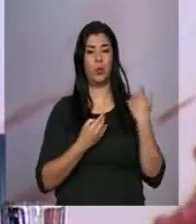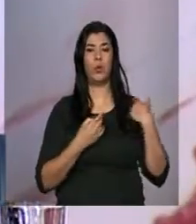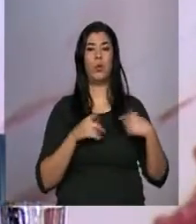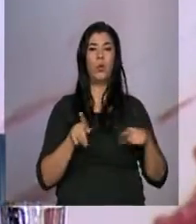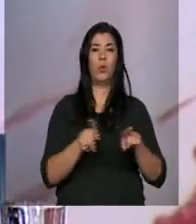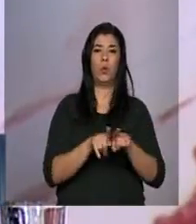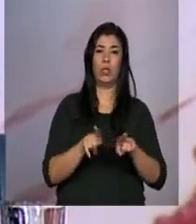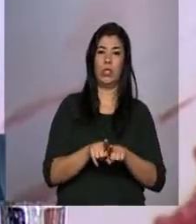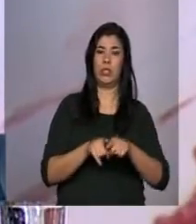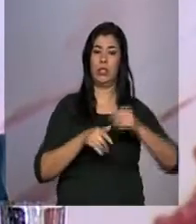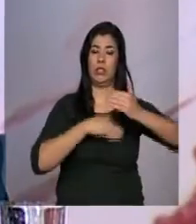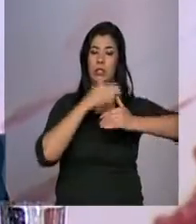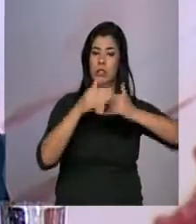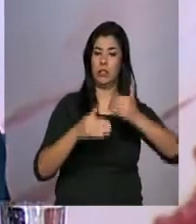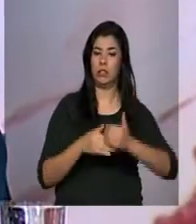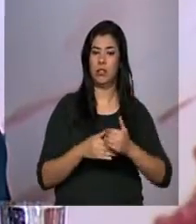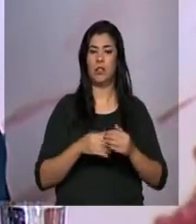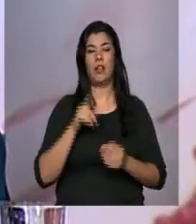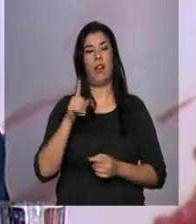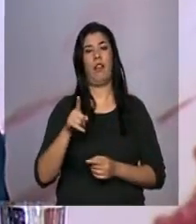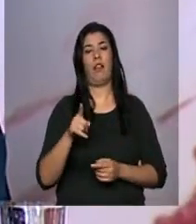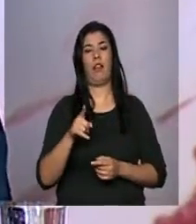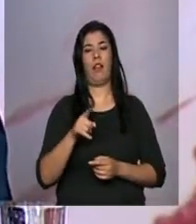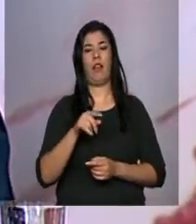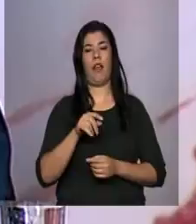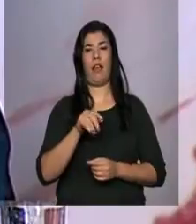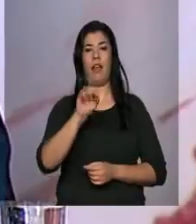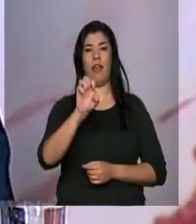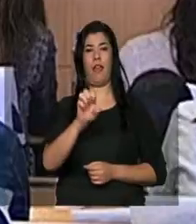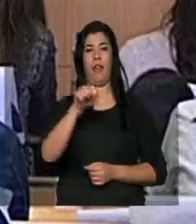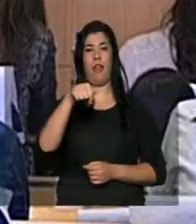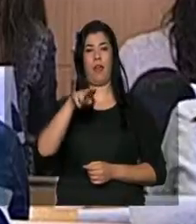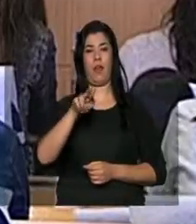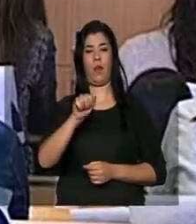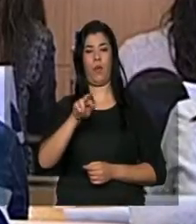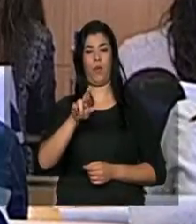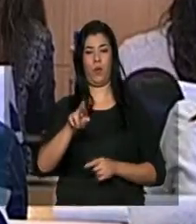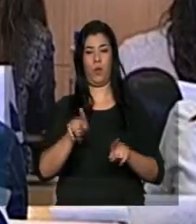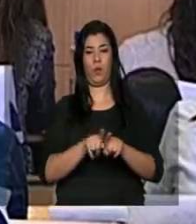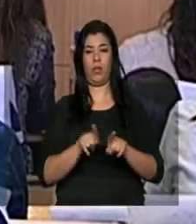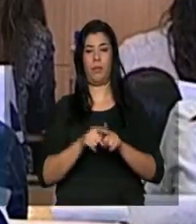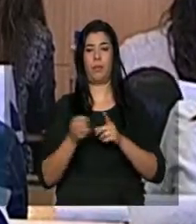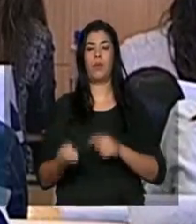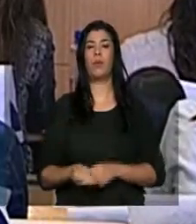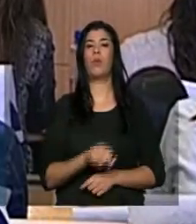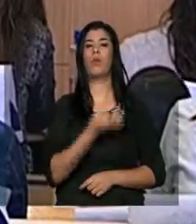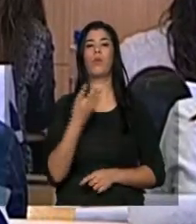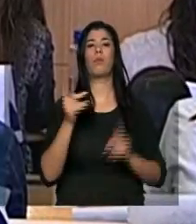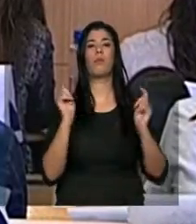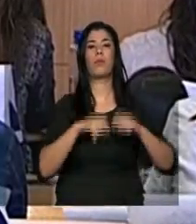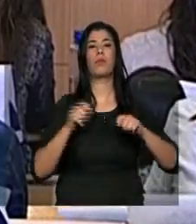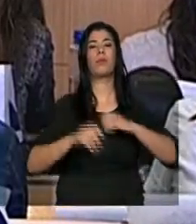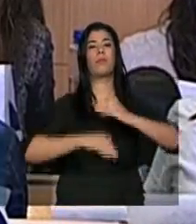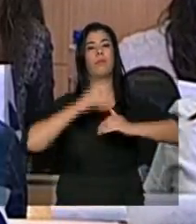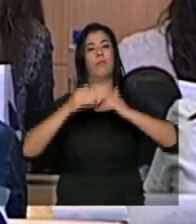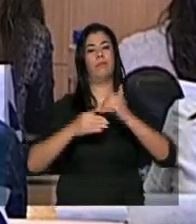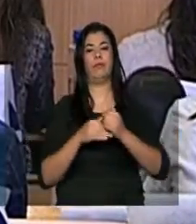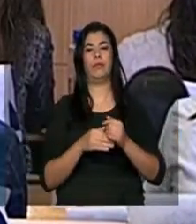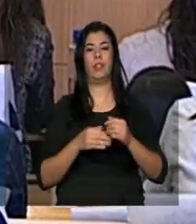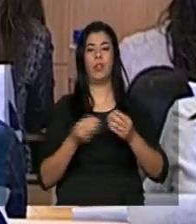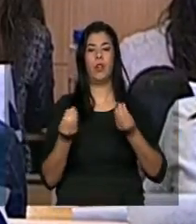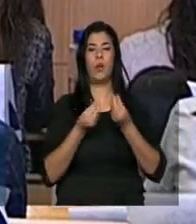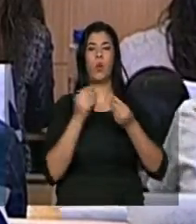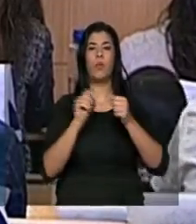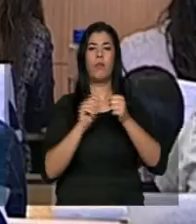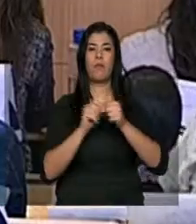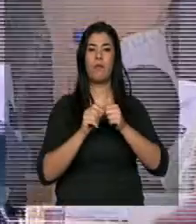numa maternidade muito grande em Quito, no Equador, nós fizemos um cálculo de quanto pouparia essa maternidade com todo esse envolvimento de promoção